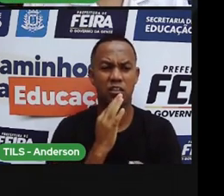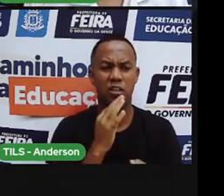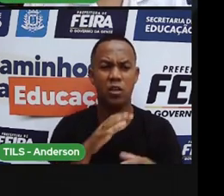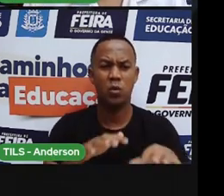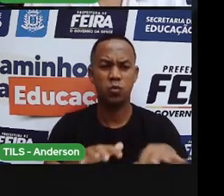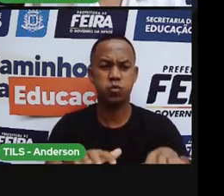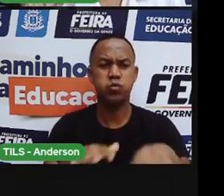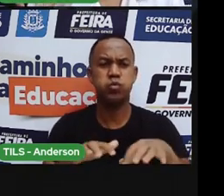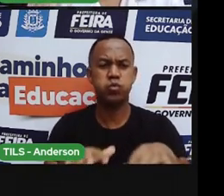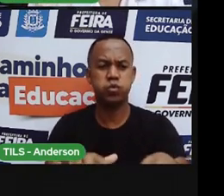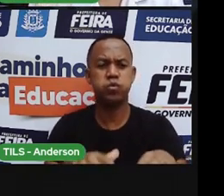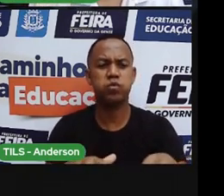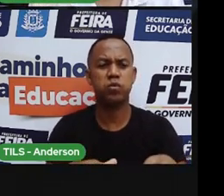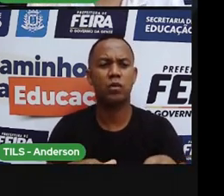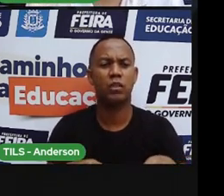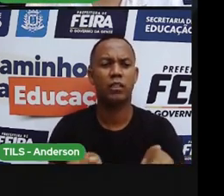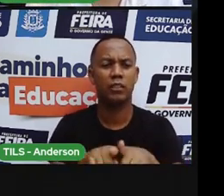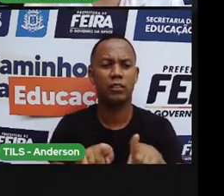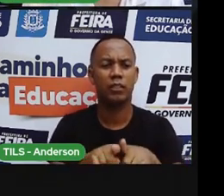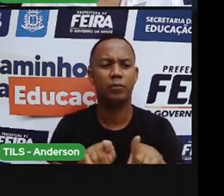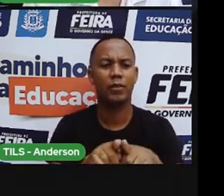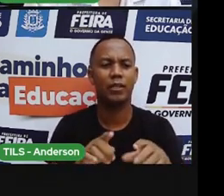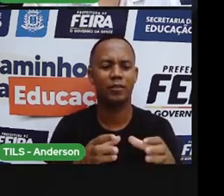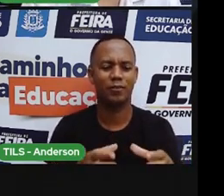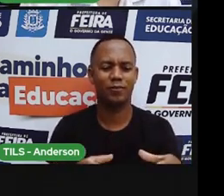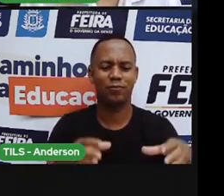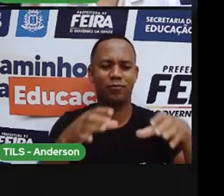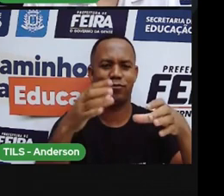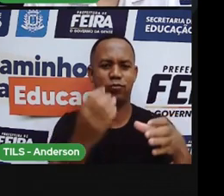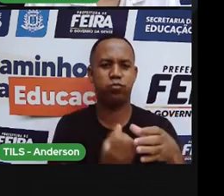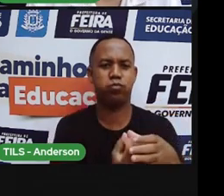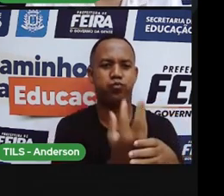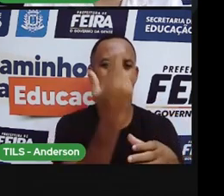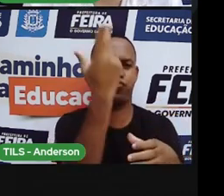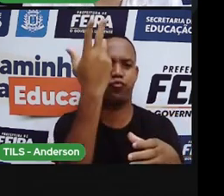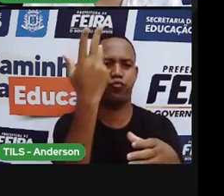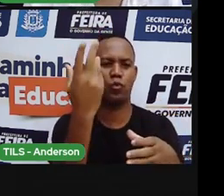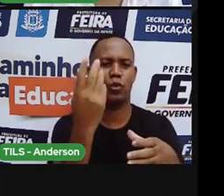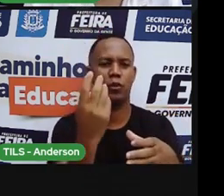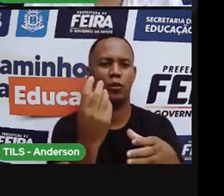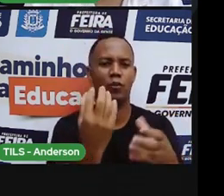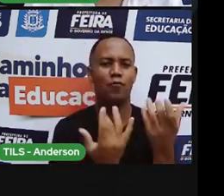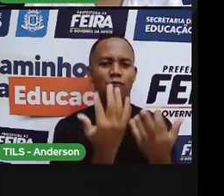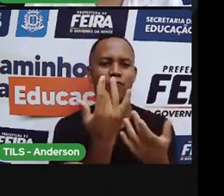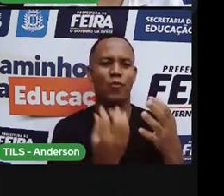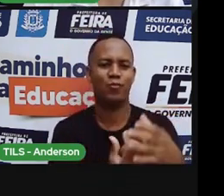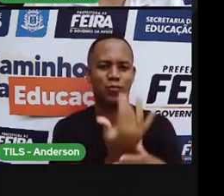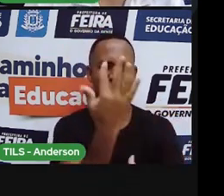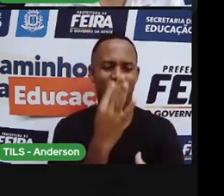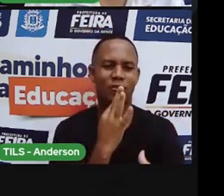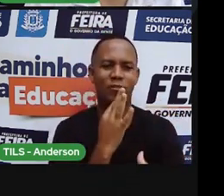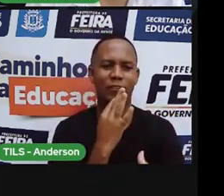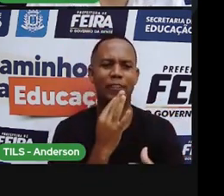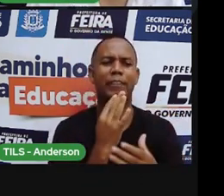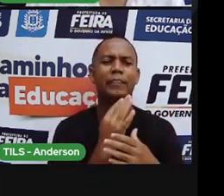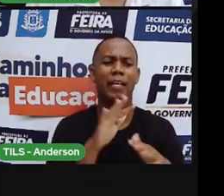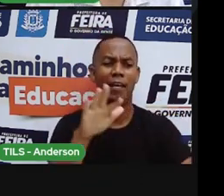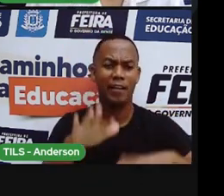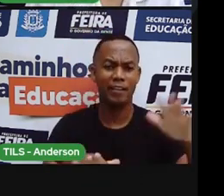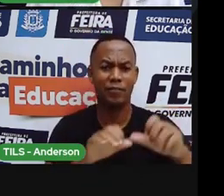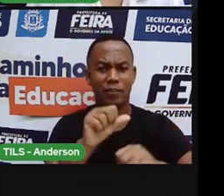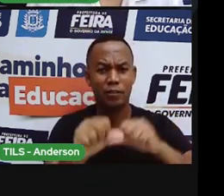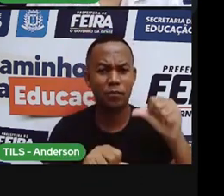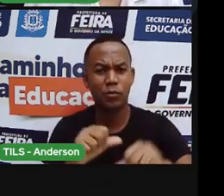terremotos e vulcões, eles também acabam por mudar o quê? Essa paisagem do nosso planeta, né? As